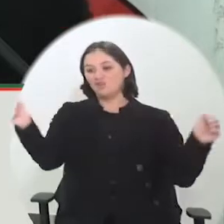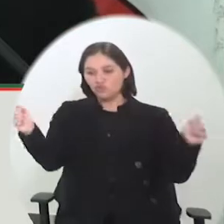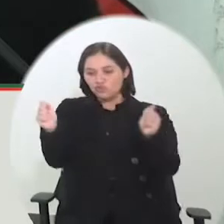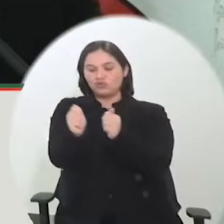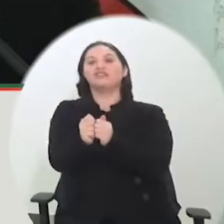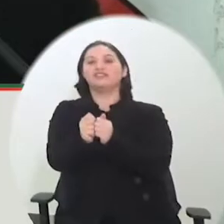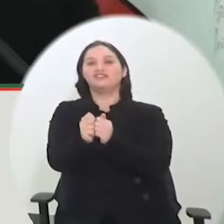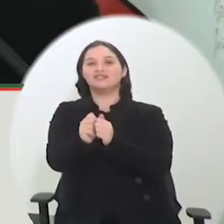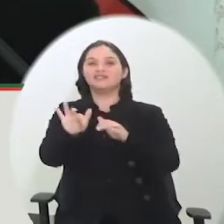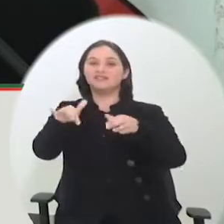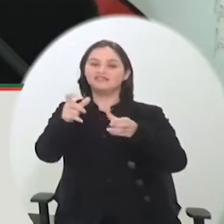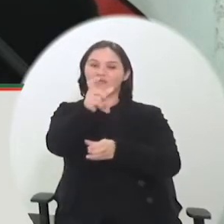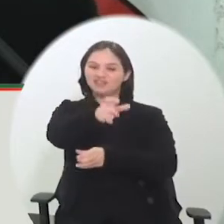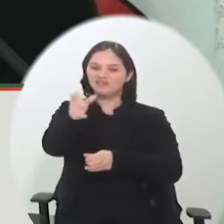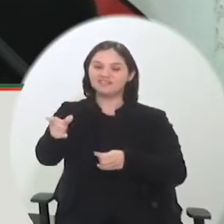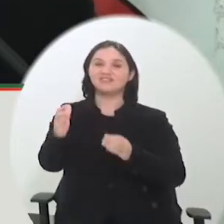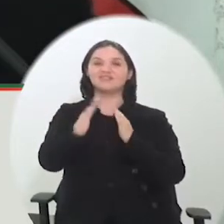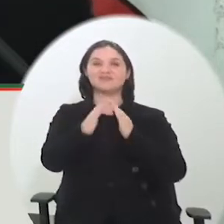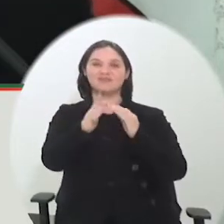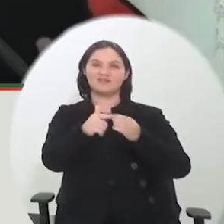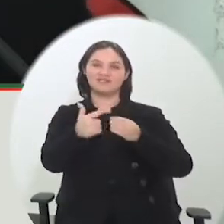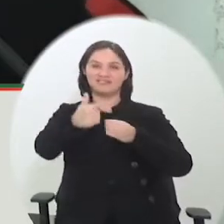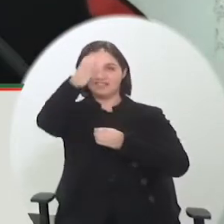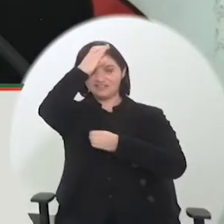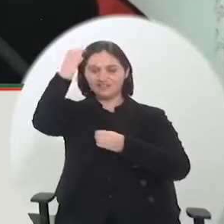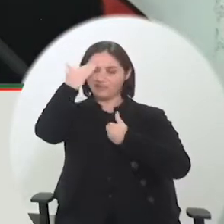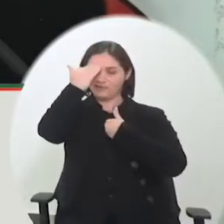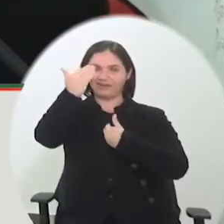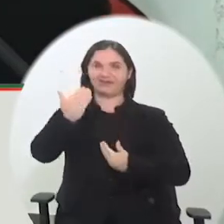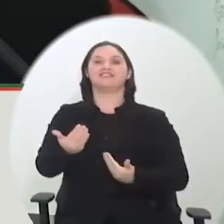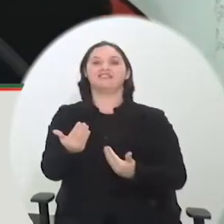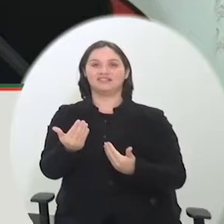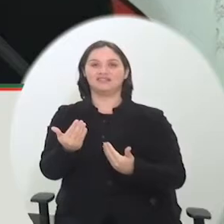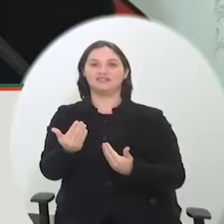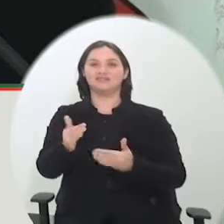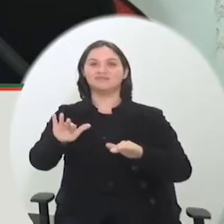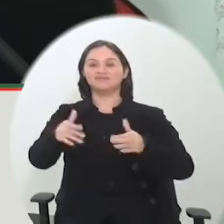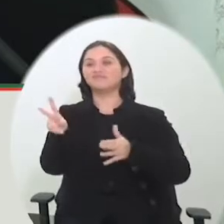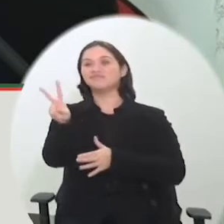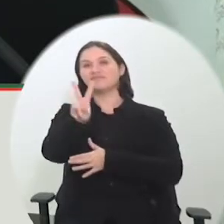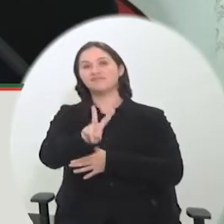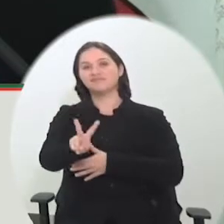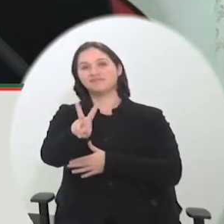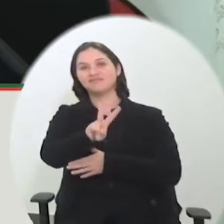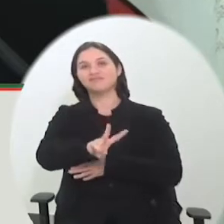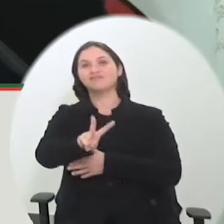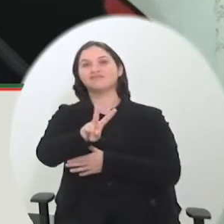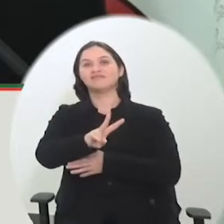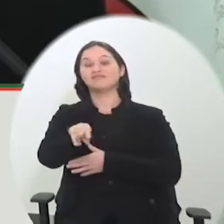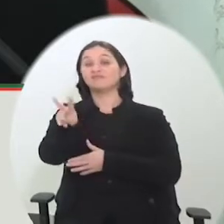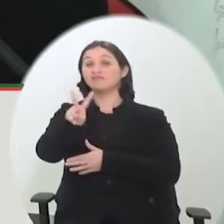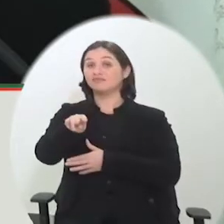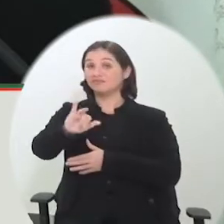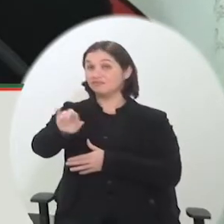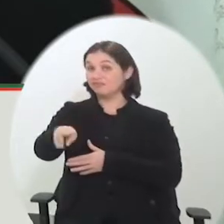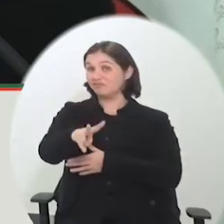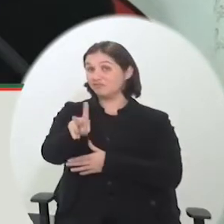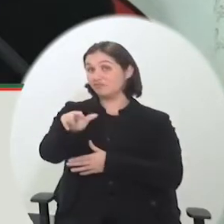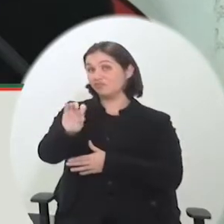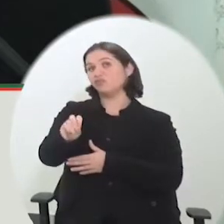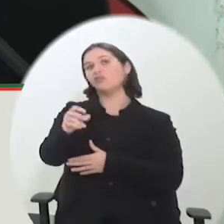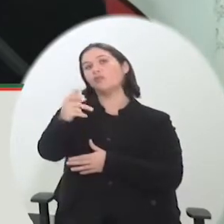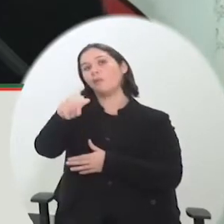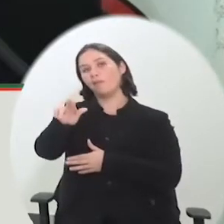Então é o nosso gesto da Câmara de Vereadores. Queria citar aqui os meus colegas vereadores, né, que também o vereador Júlio Camisque, vereador Paulo